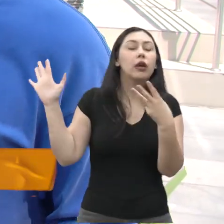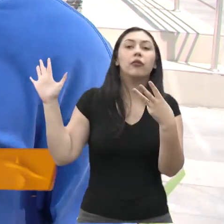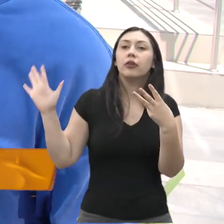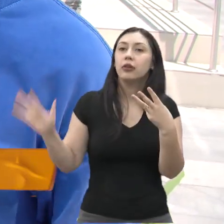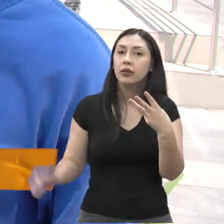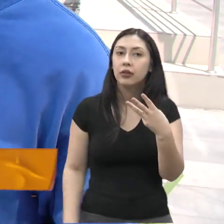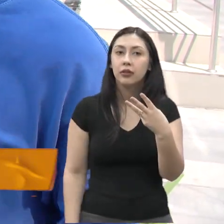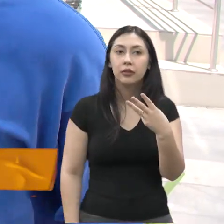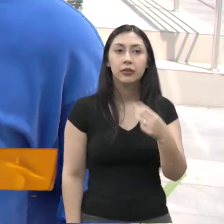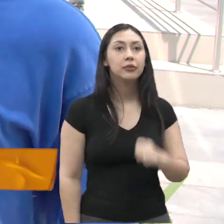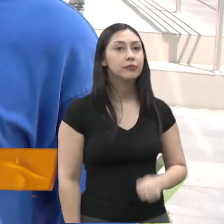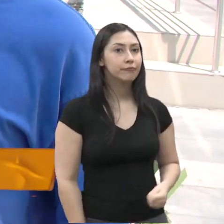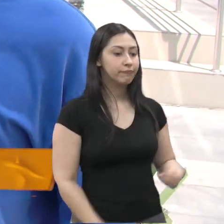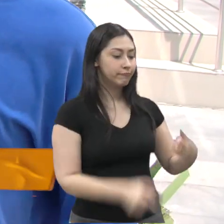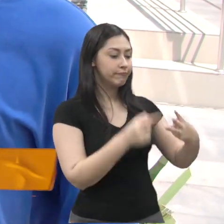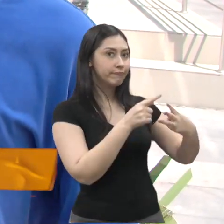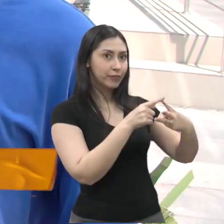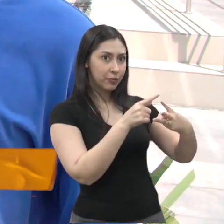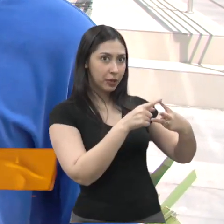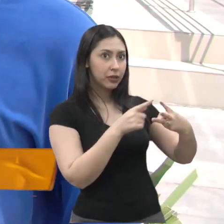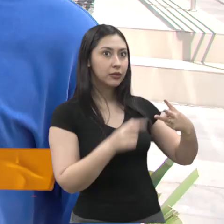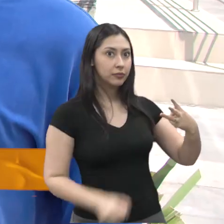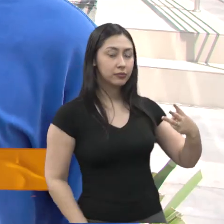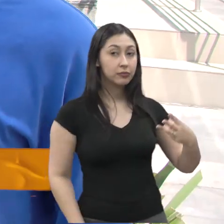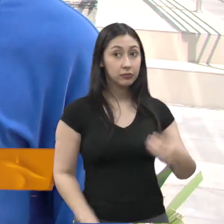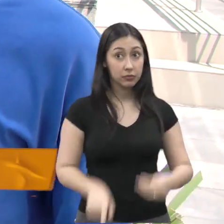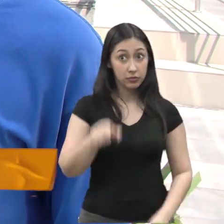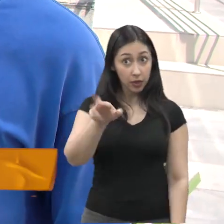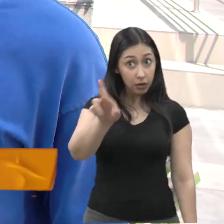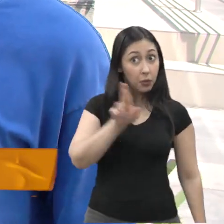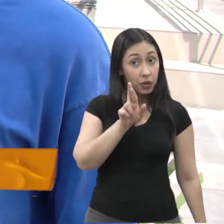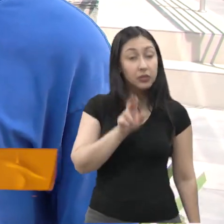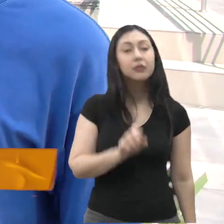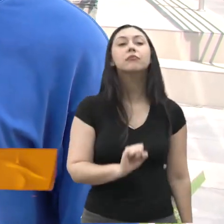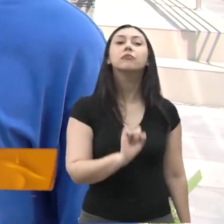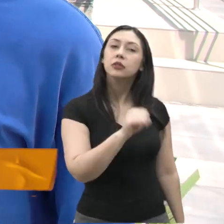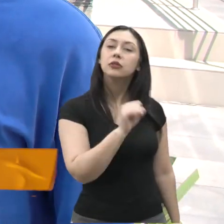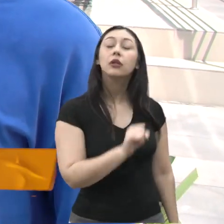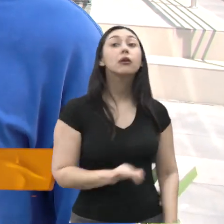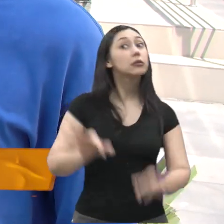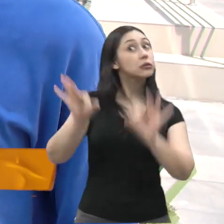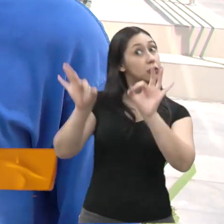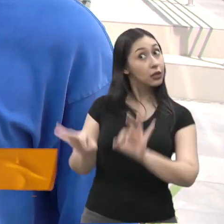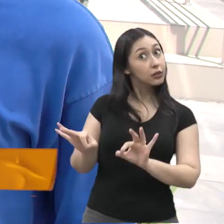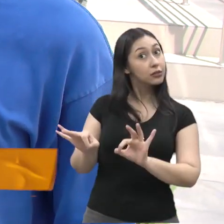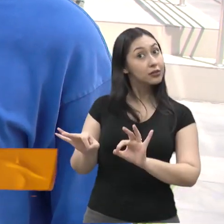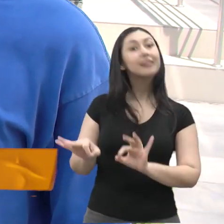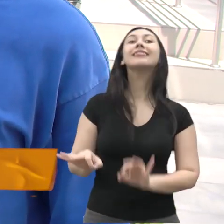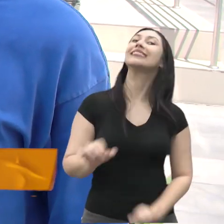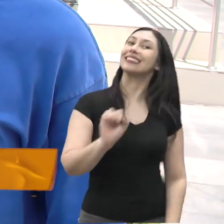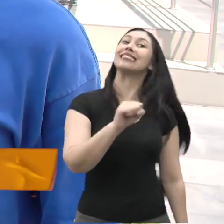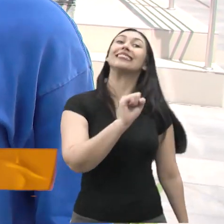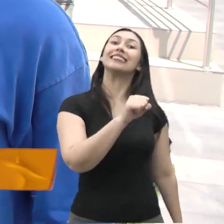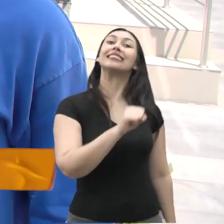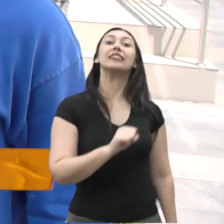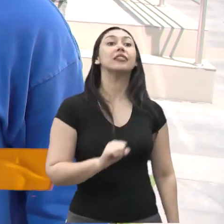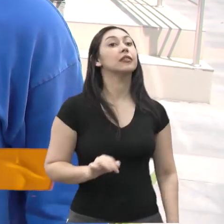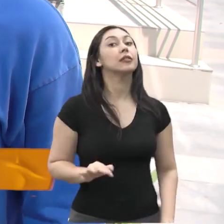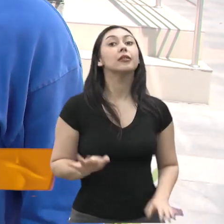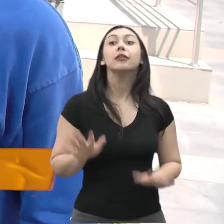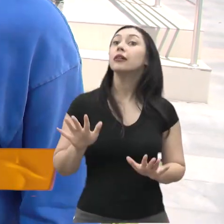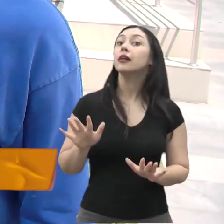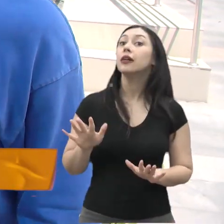impressionava os outros países? Constantemente atacada. Essa é a sua resposta? É, Tem certeza disso? tenho. Tá